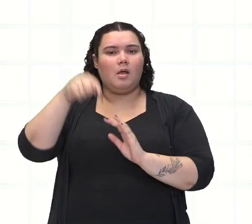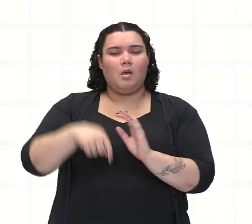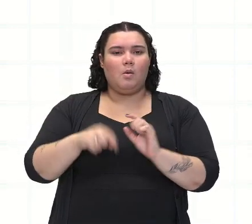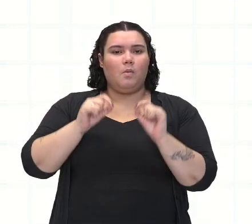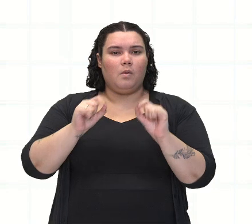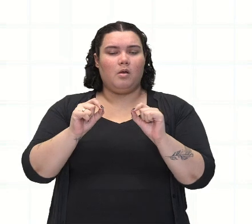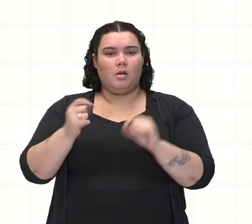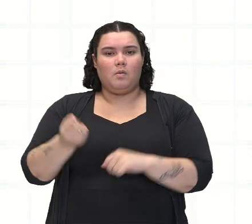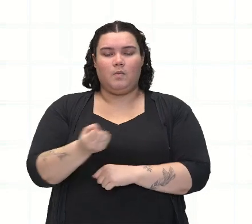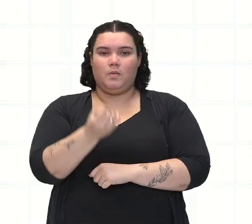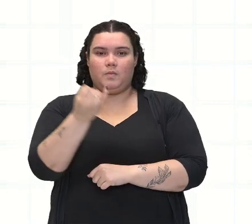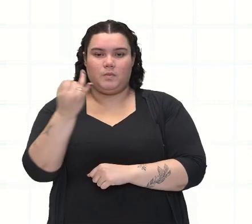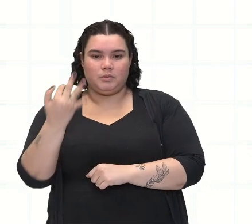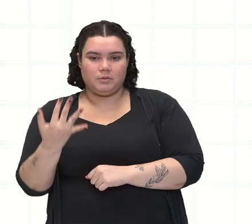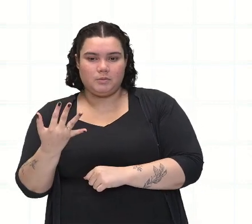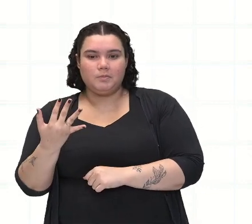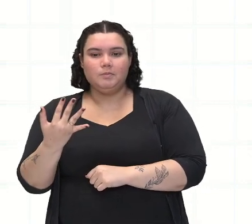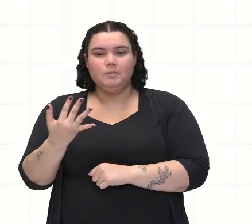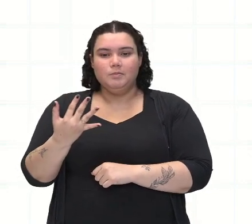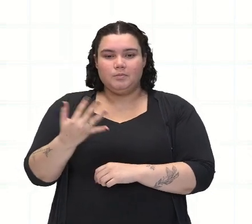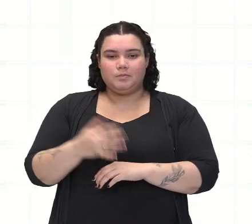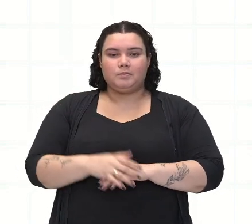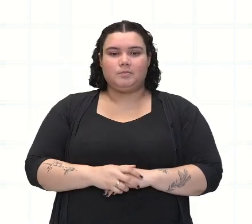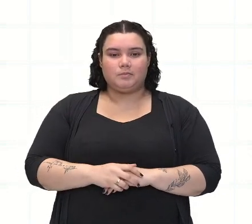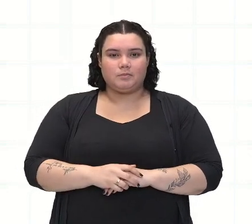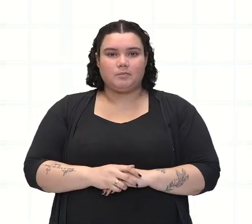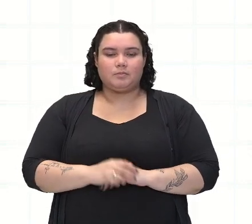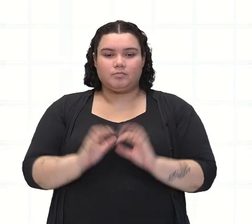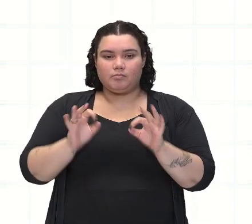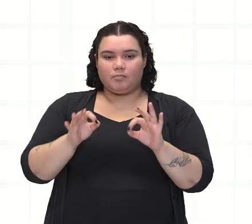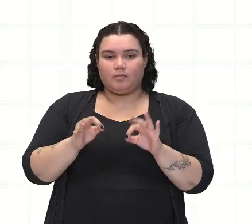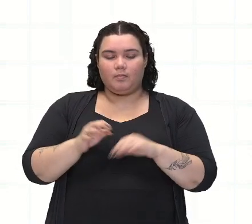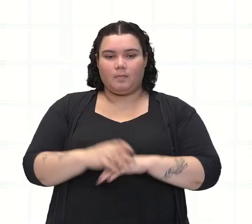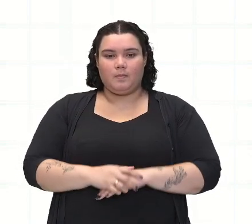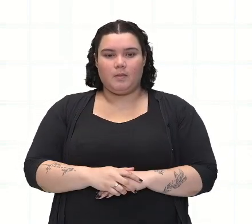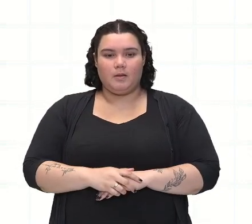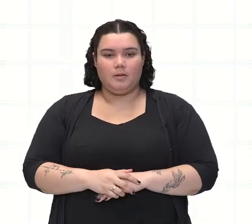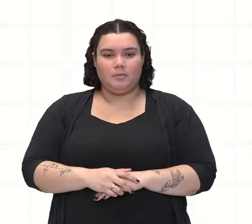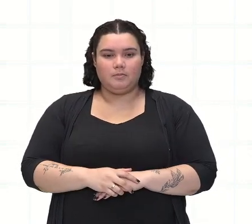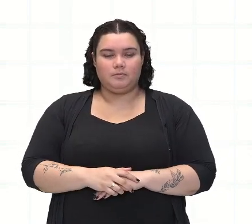que indicam a semântica, o sentido, ideia de